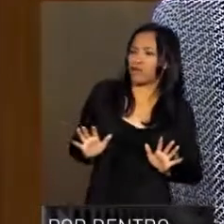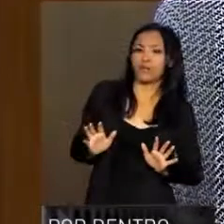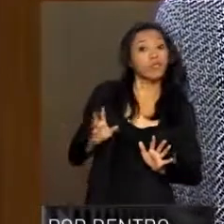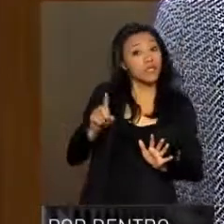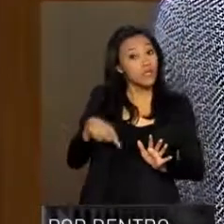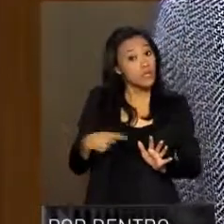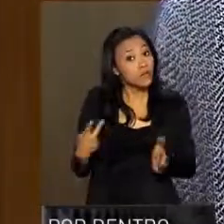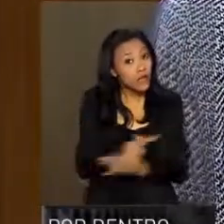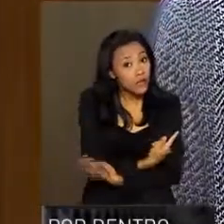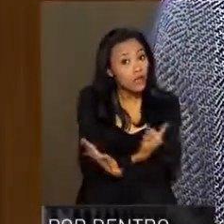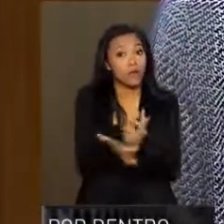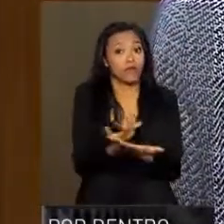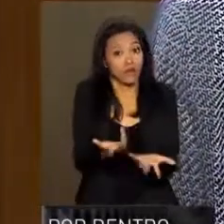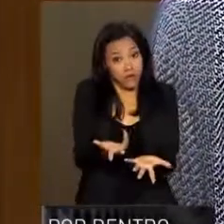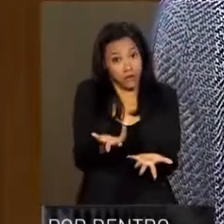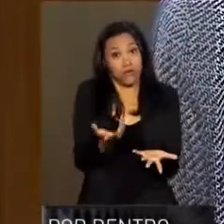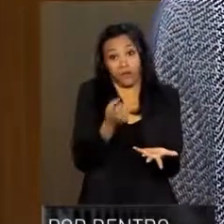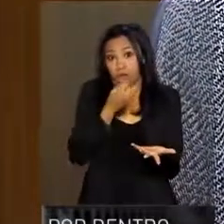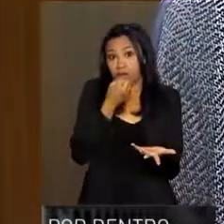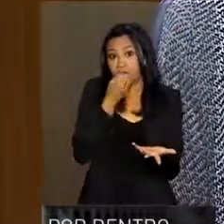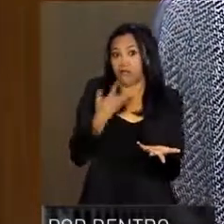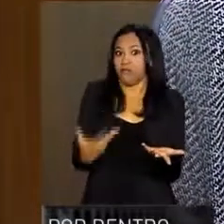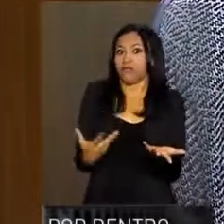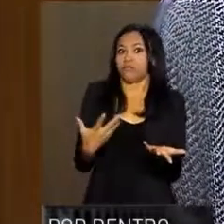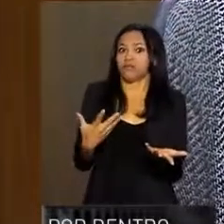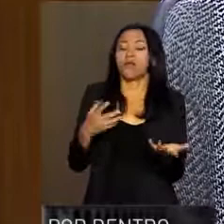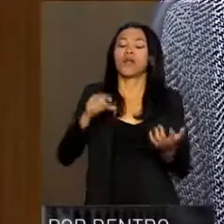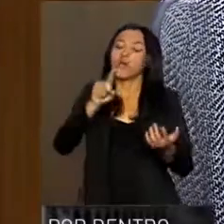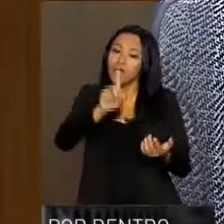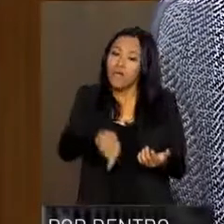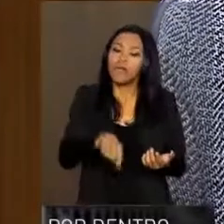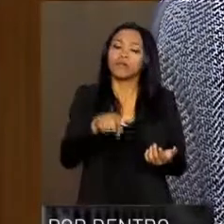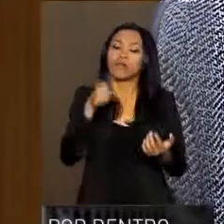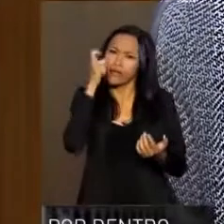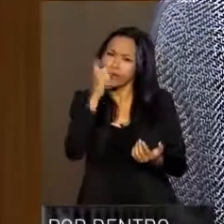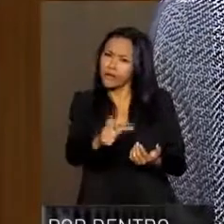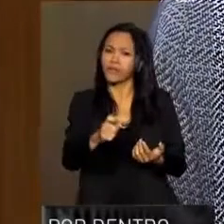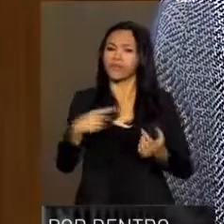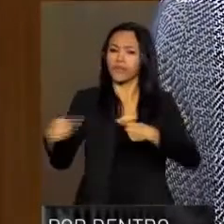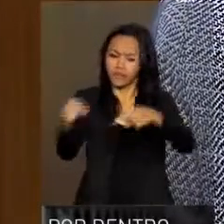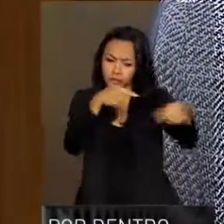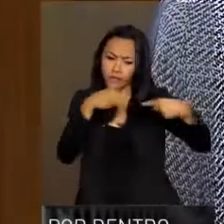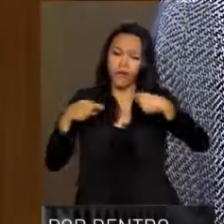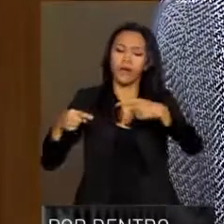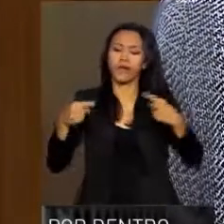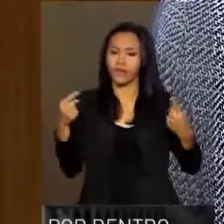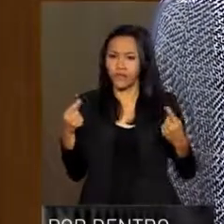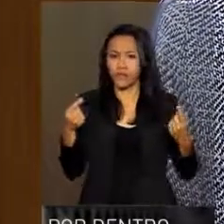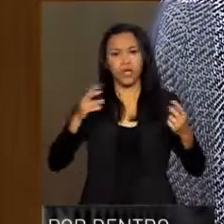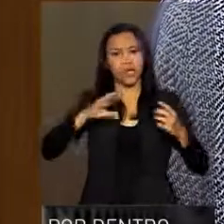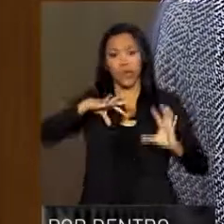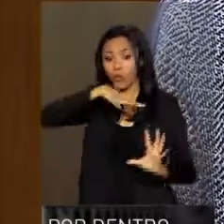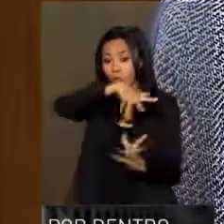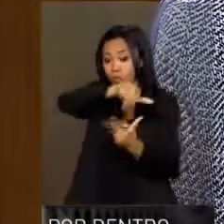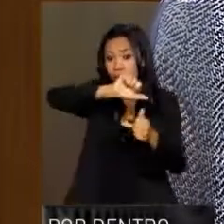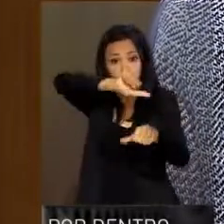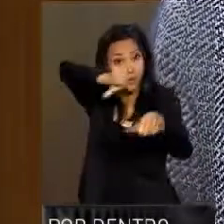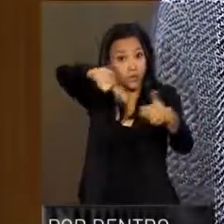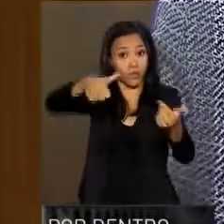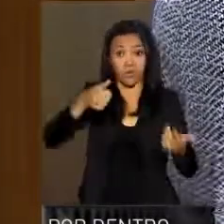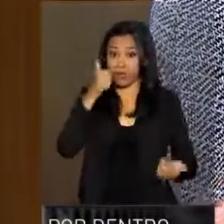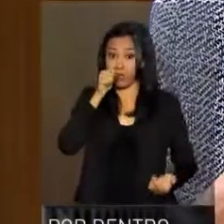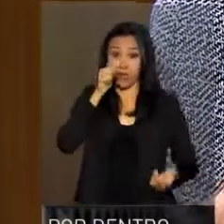podemos aceitar então acho que esse movimento esse debate está muito interessante é mudou muito as mulheres não